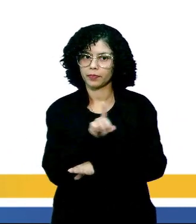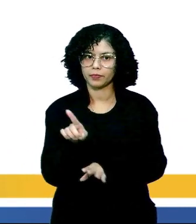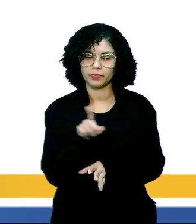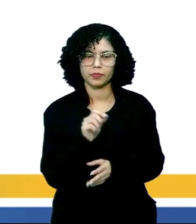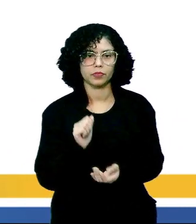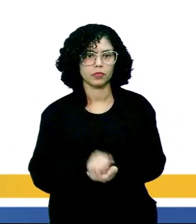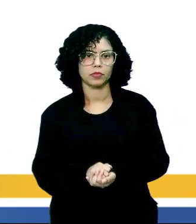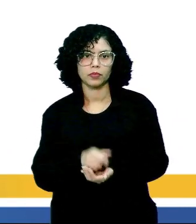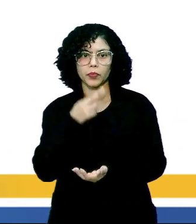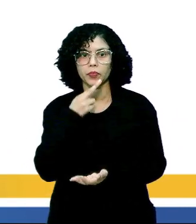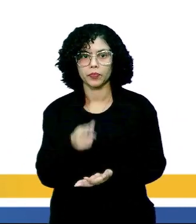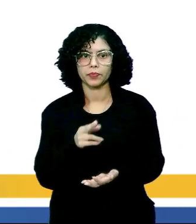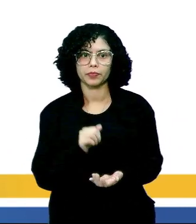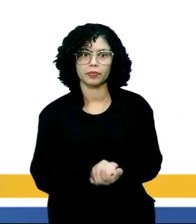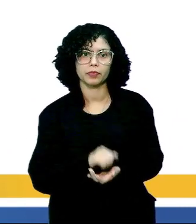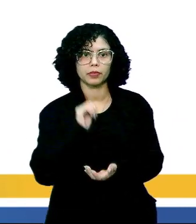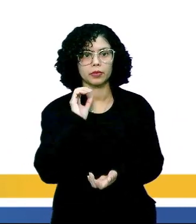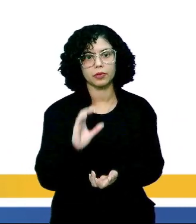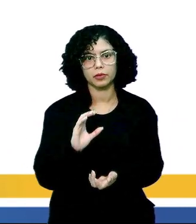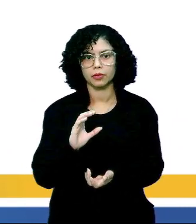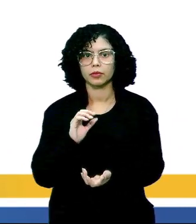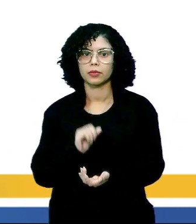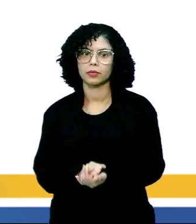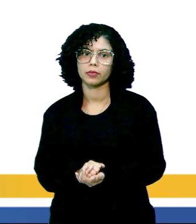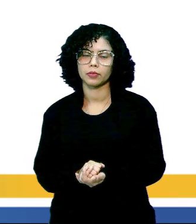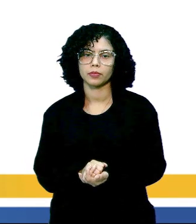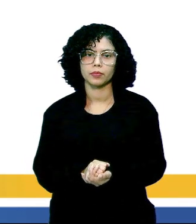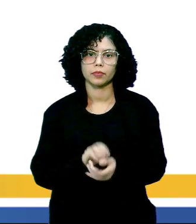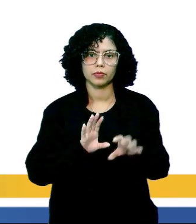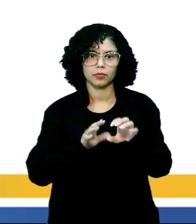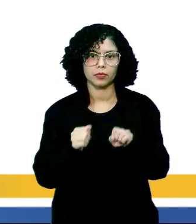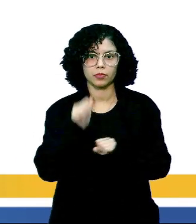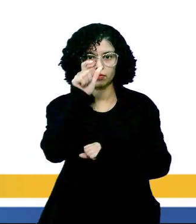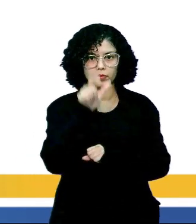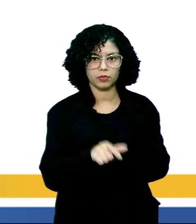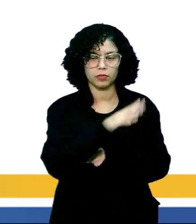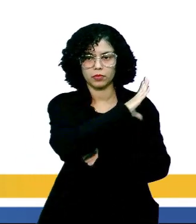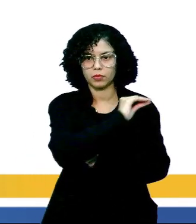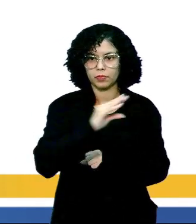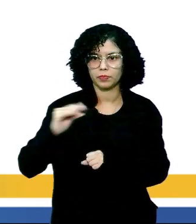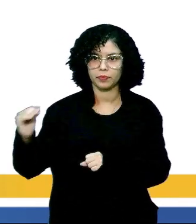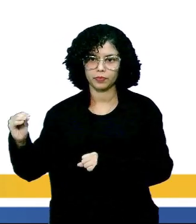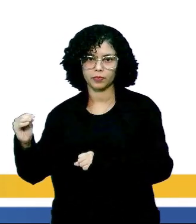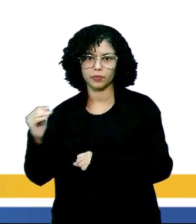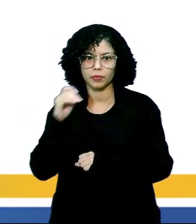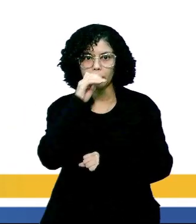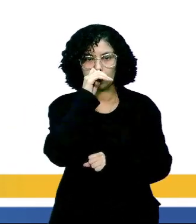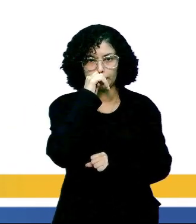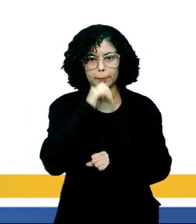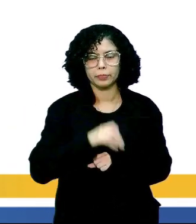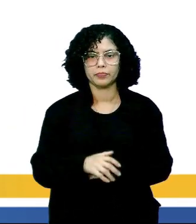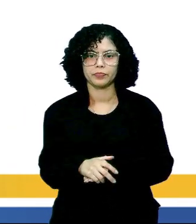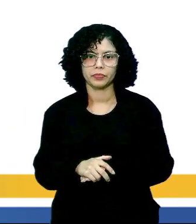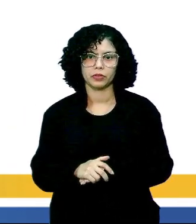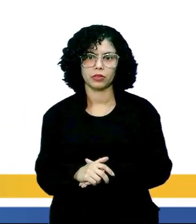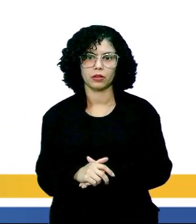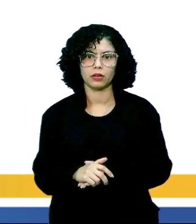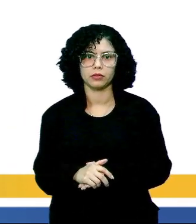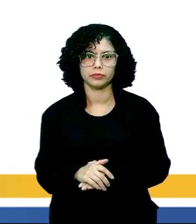Também não seria a nossa resposta. Na letra C, nós temos formação de personalidade